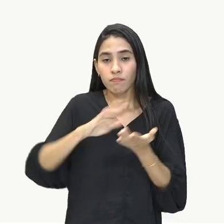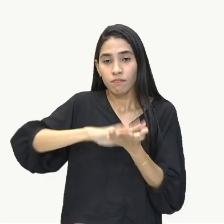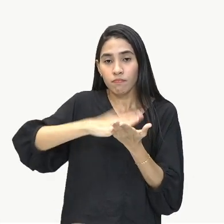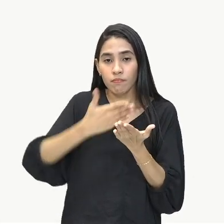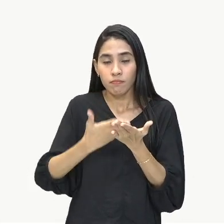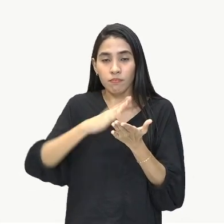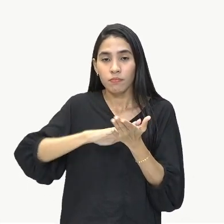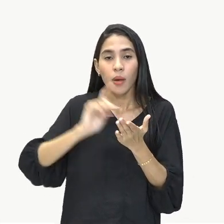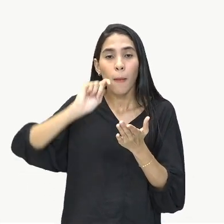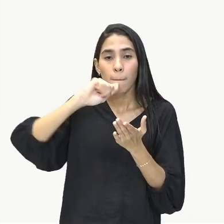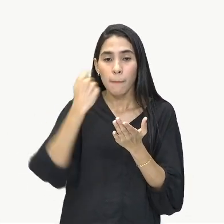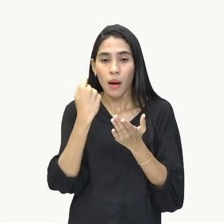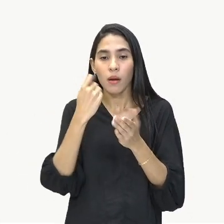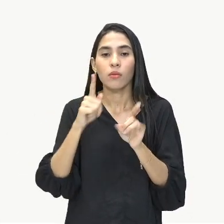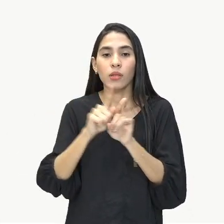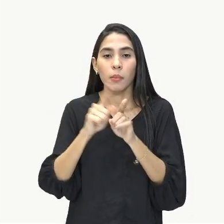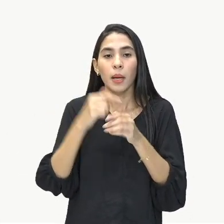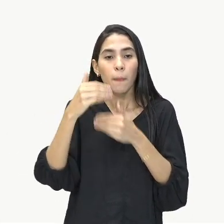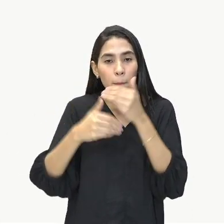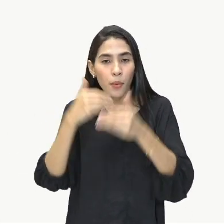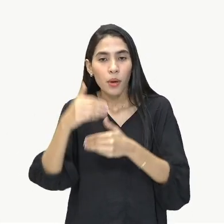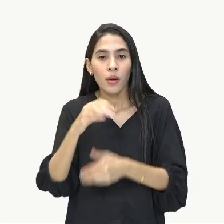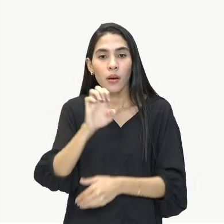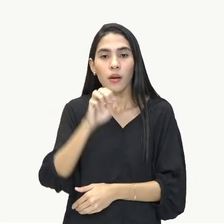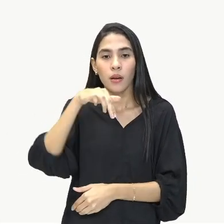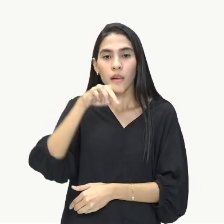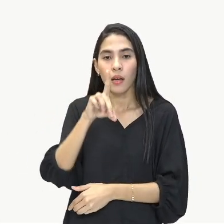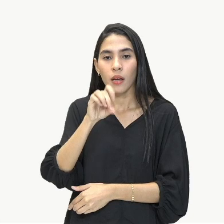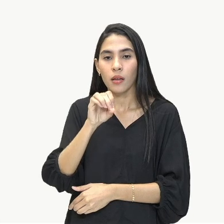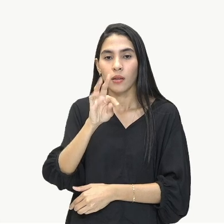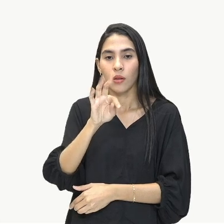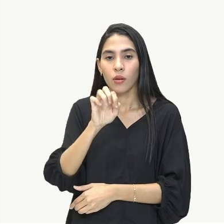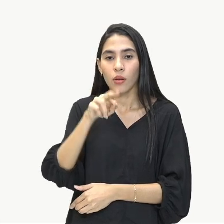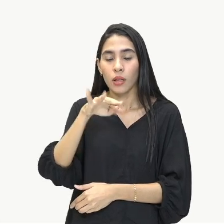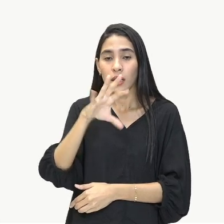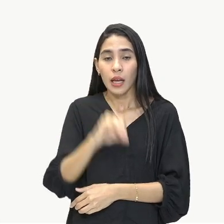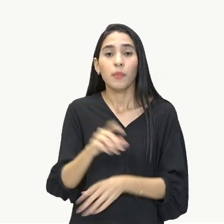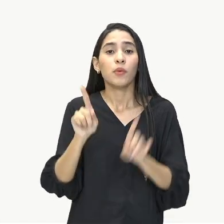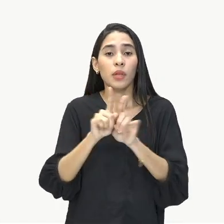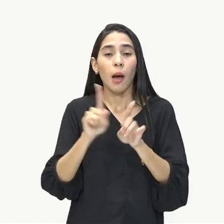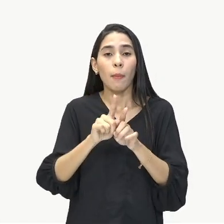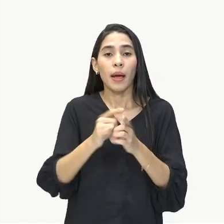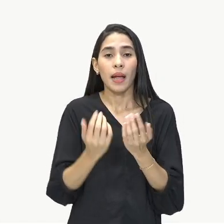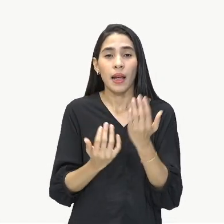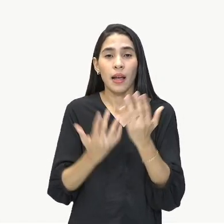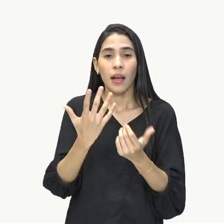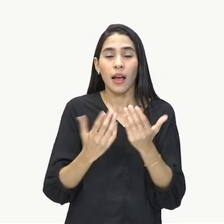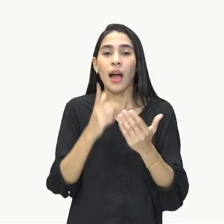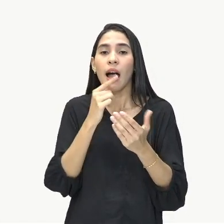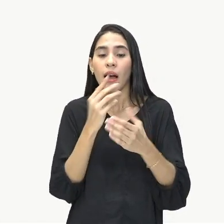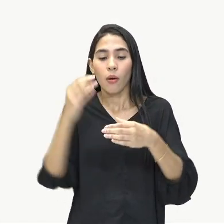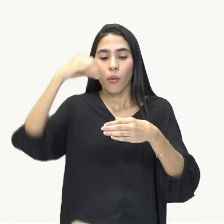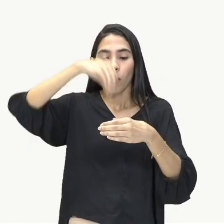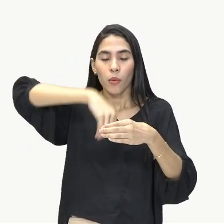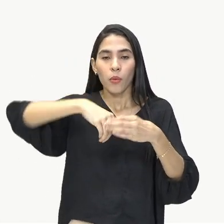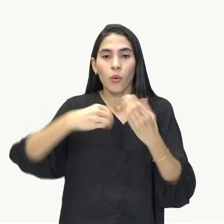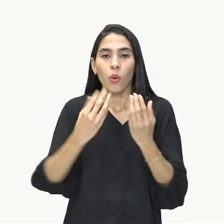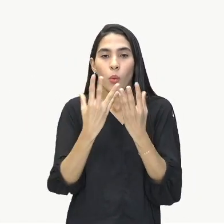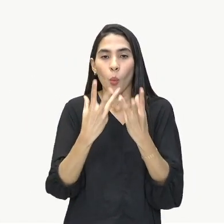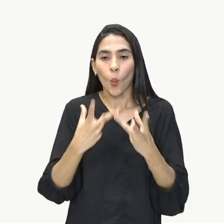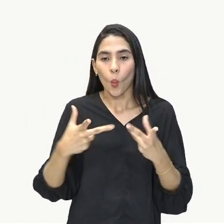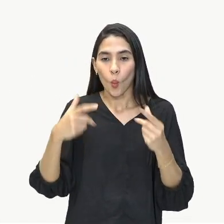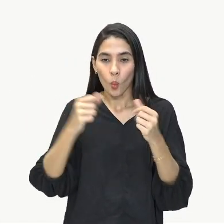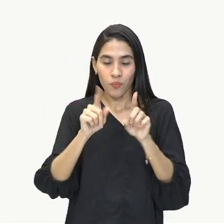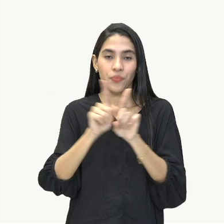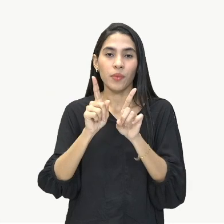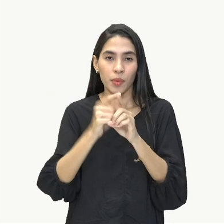processo endotérmico. E a evaporação da água também é um processo